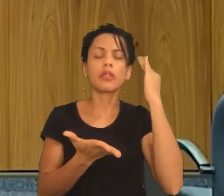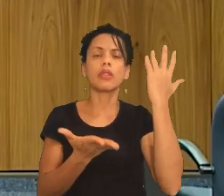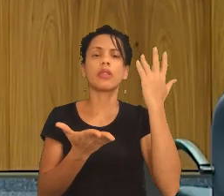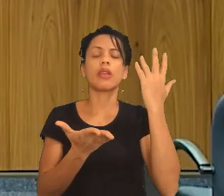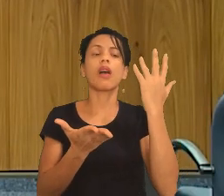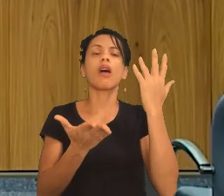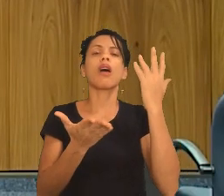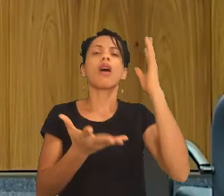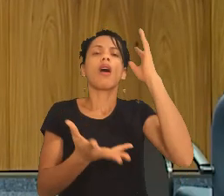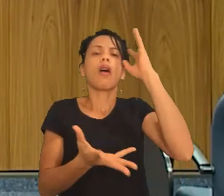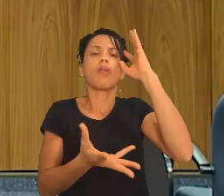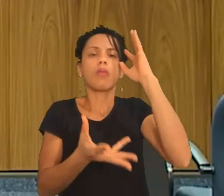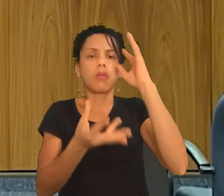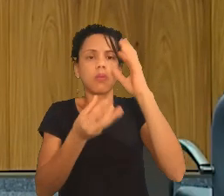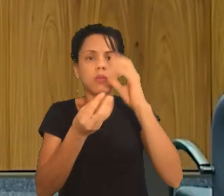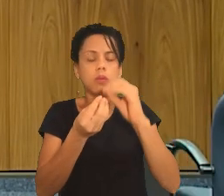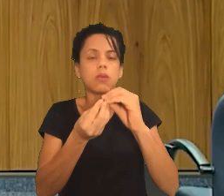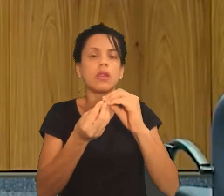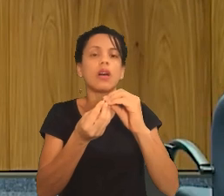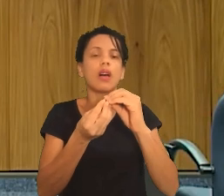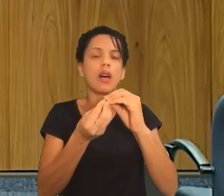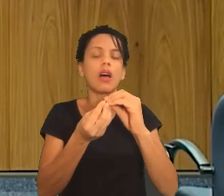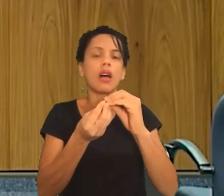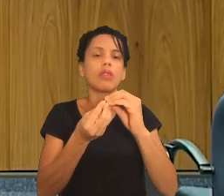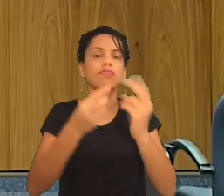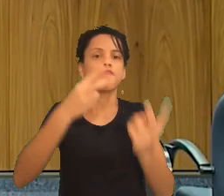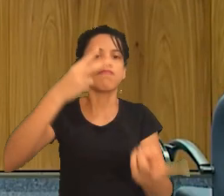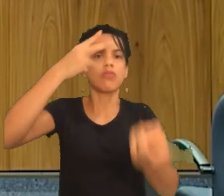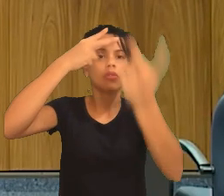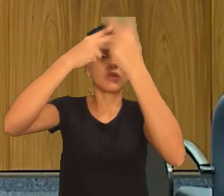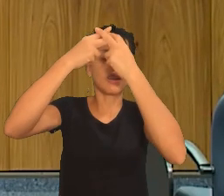a encarar esse trauma que sempre volta,